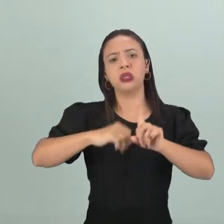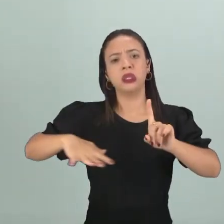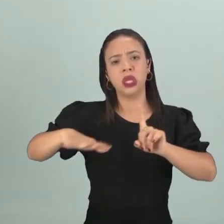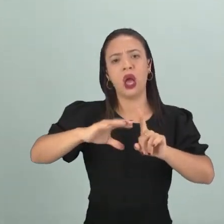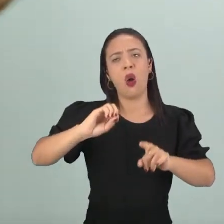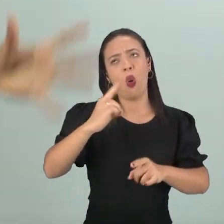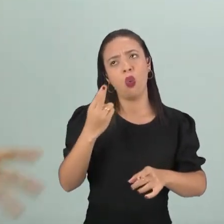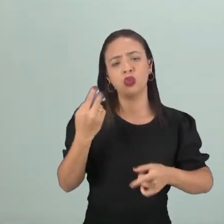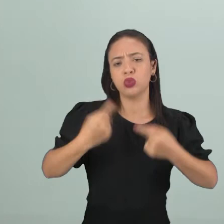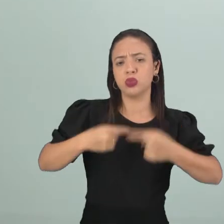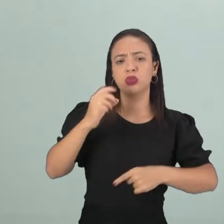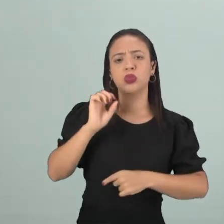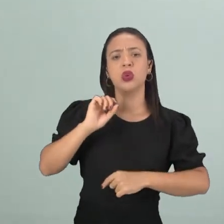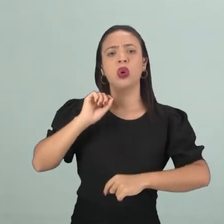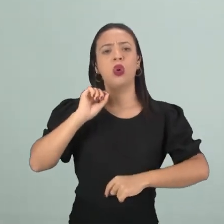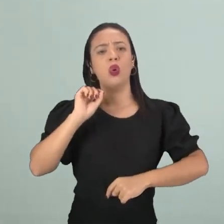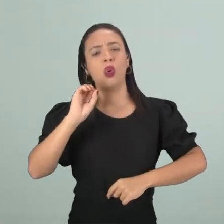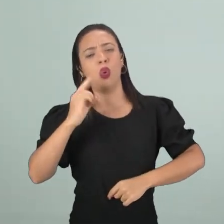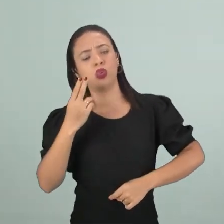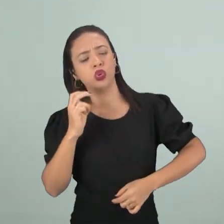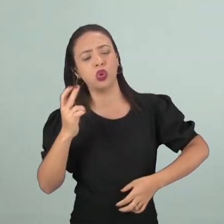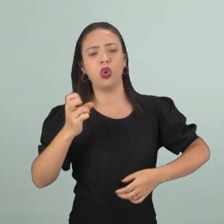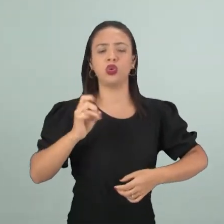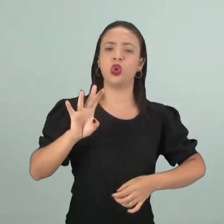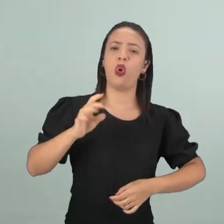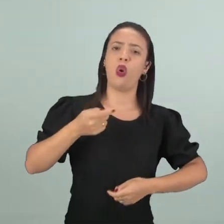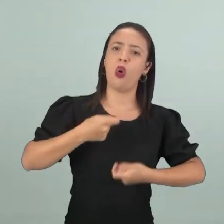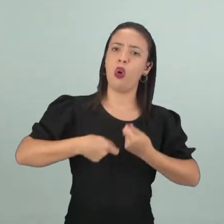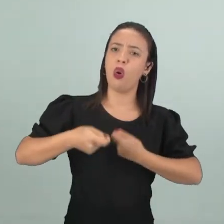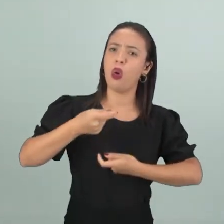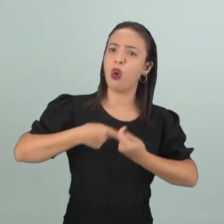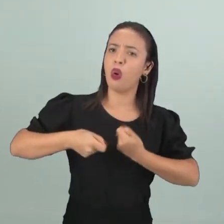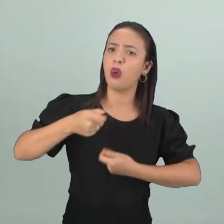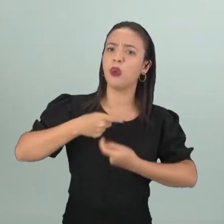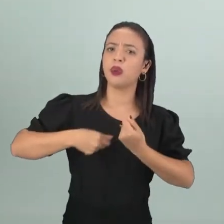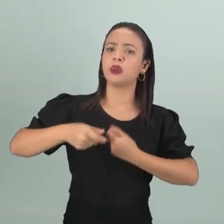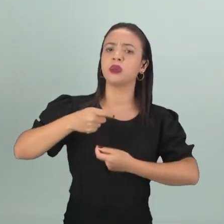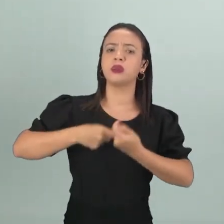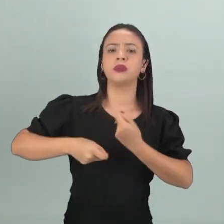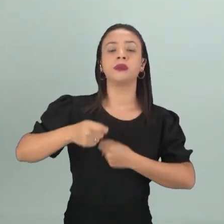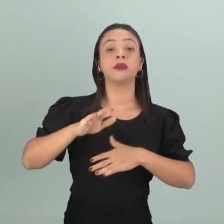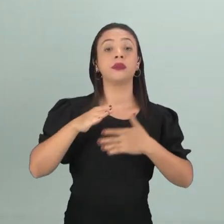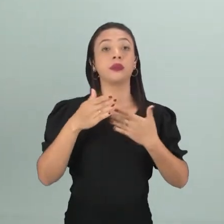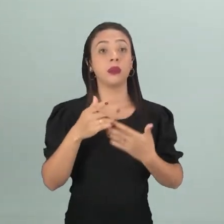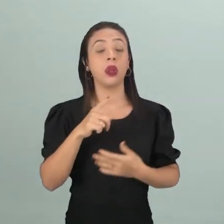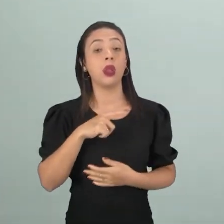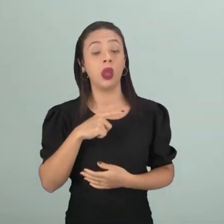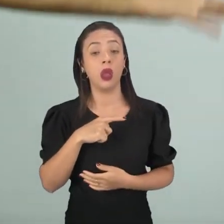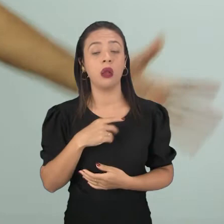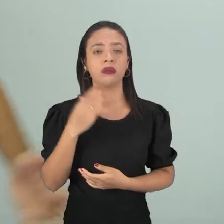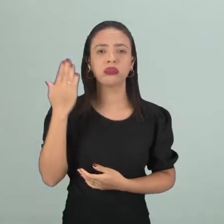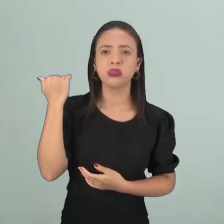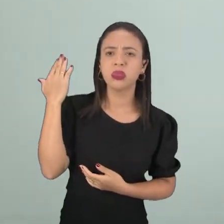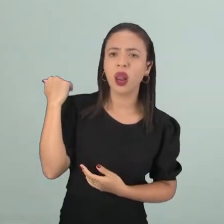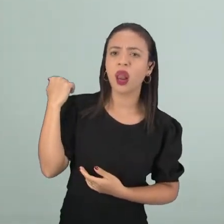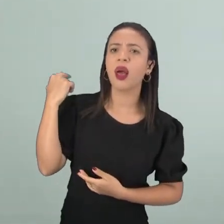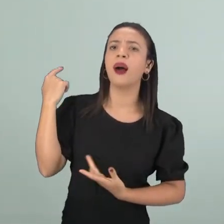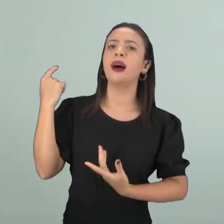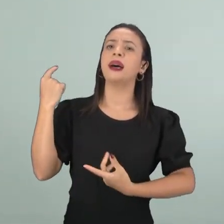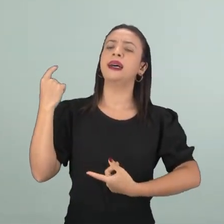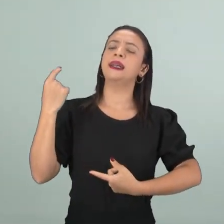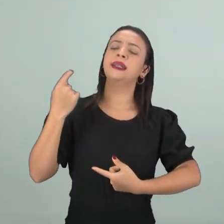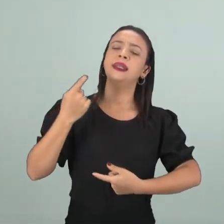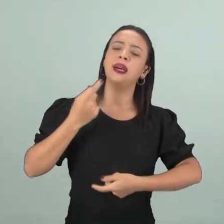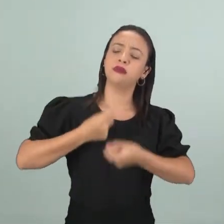ampliou todos esses pensamentos, então a gente tem pensadores desde lá da natureza econômica até